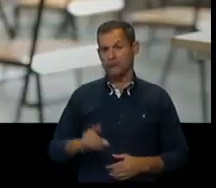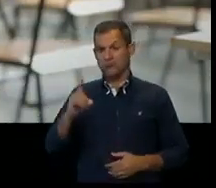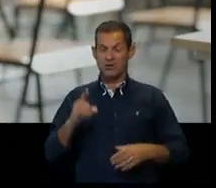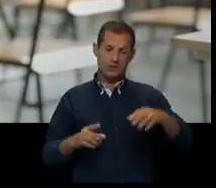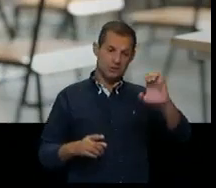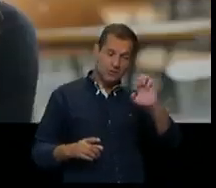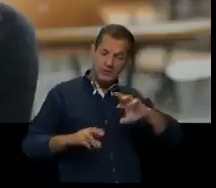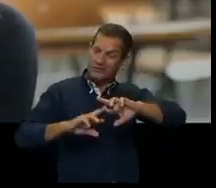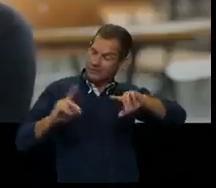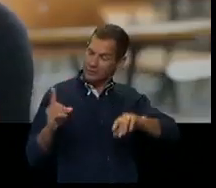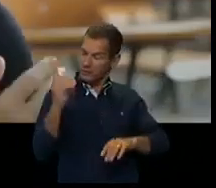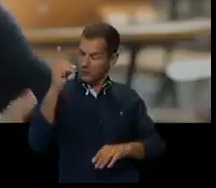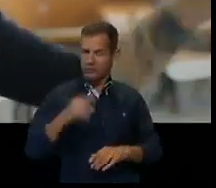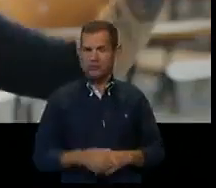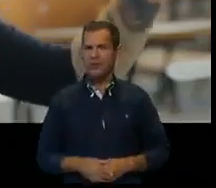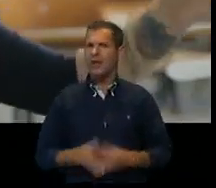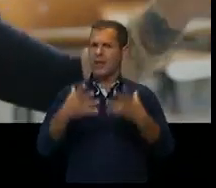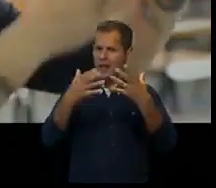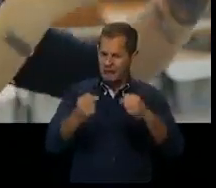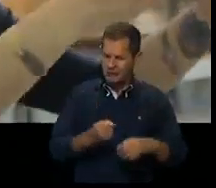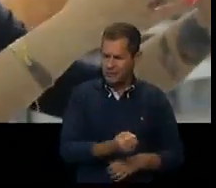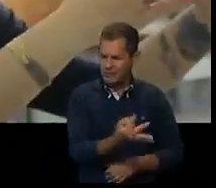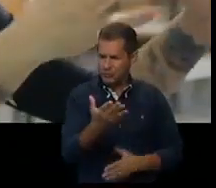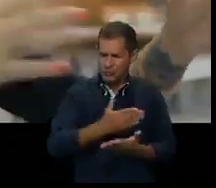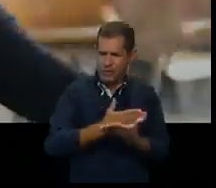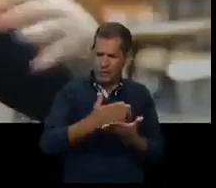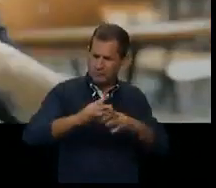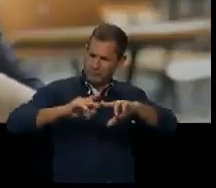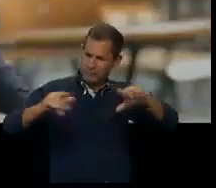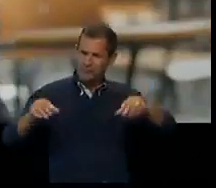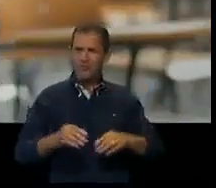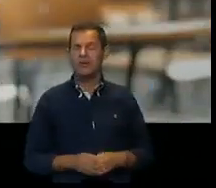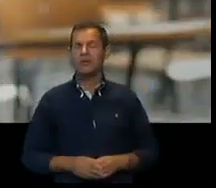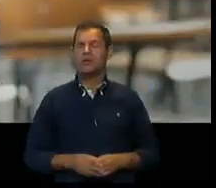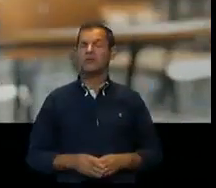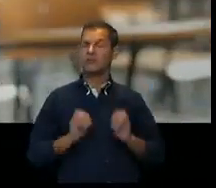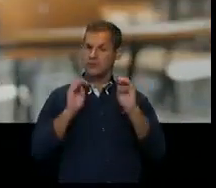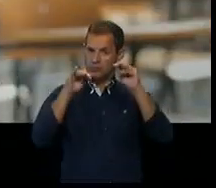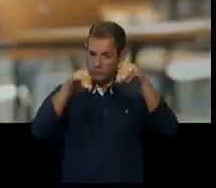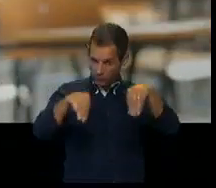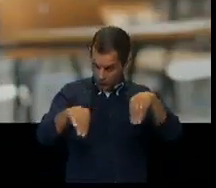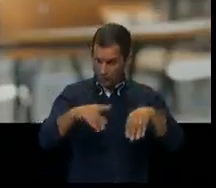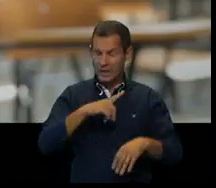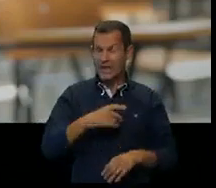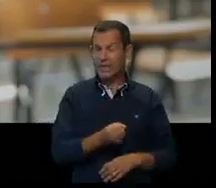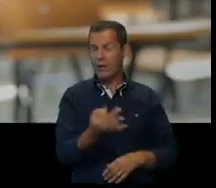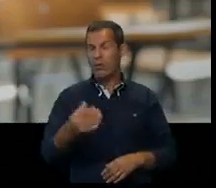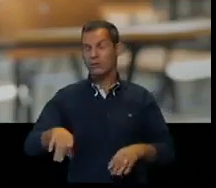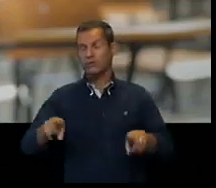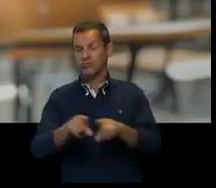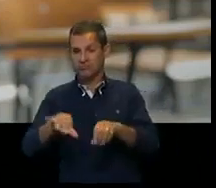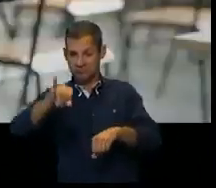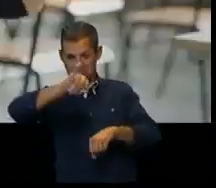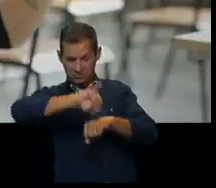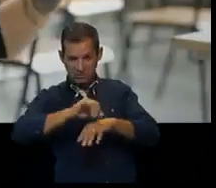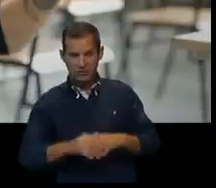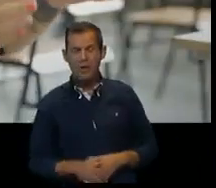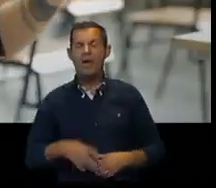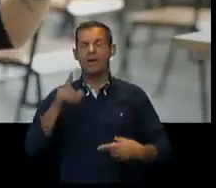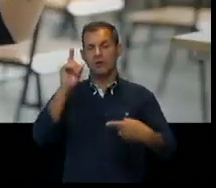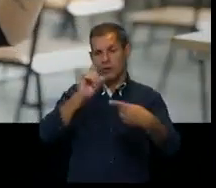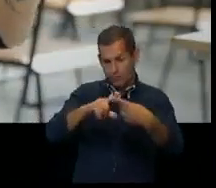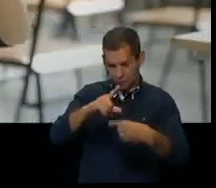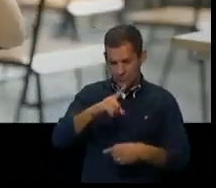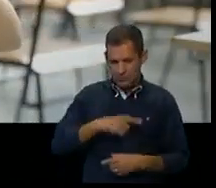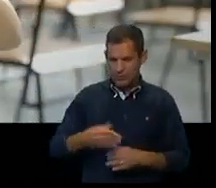outra altura. Você concorda que o volume no começo é diferente do volume que vai estar no meio do piscinão? Primeira parte,